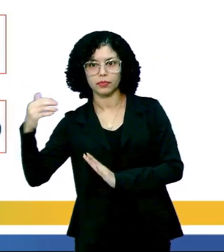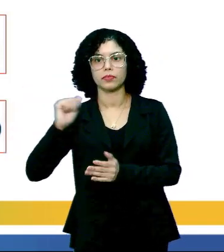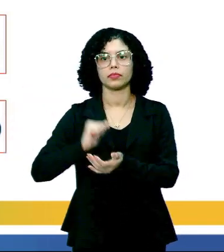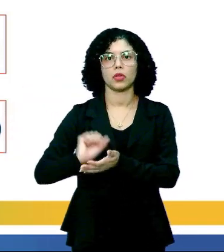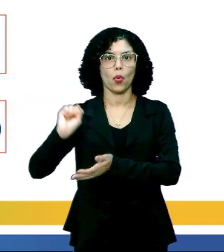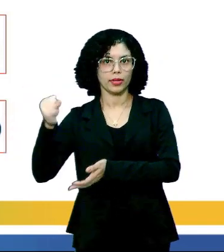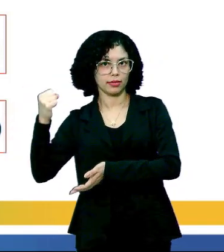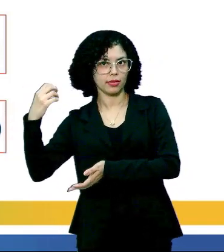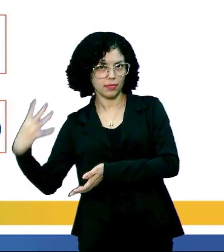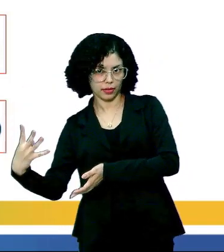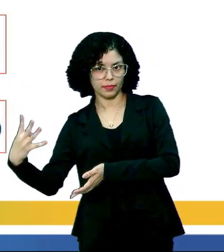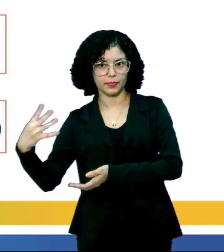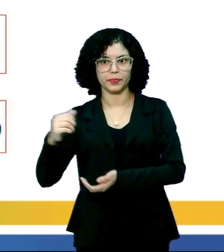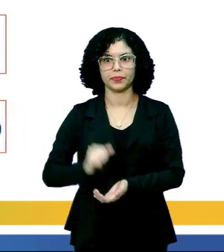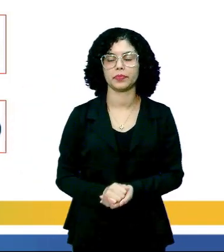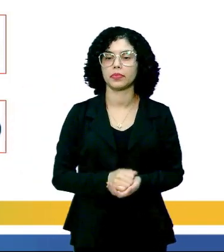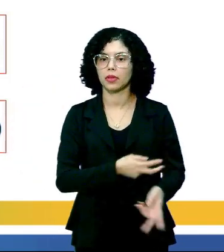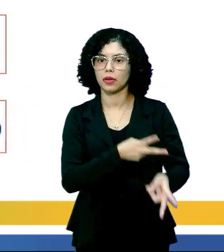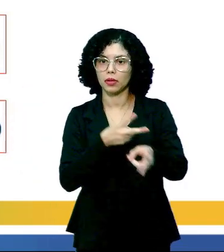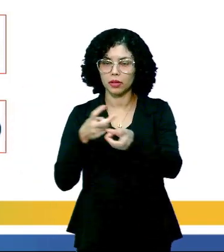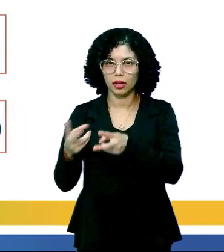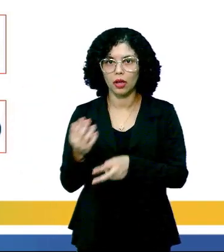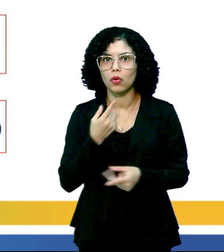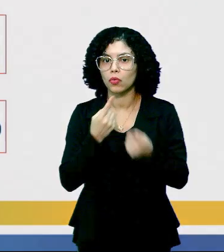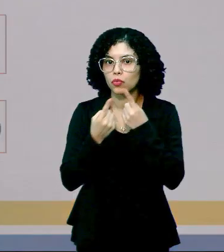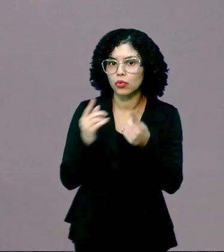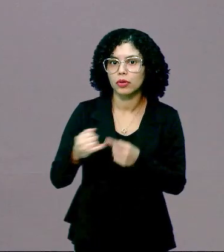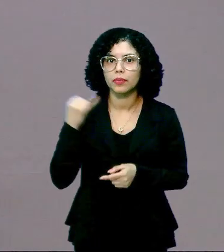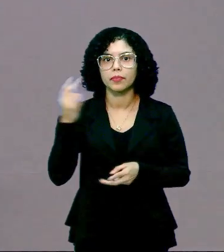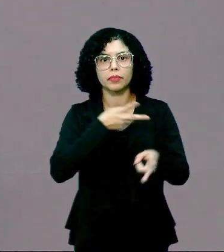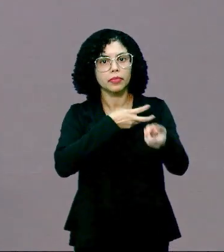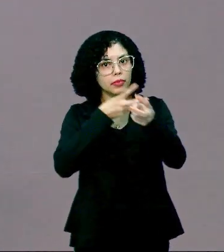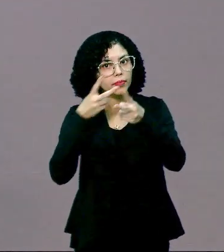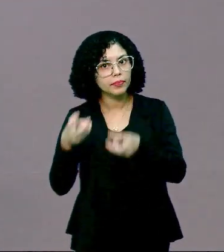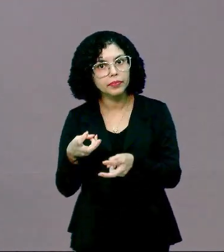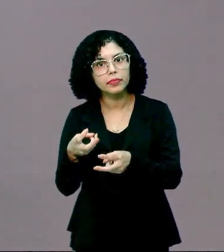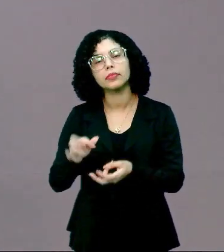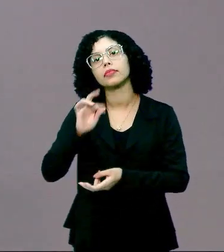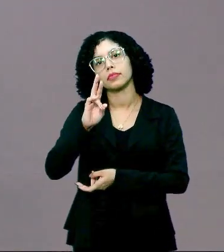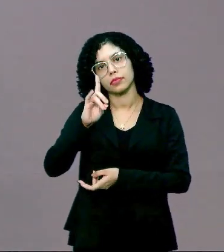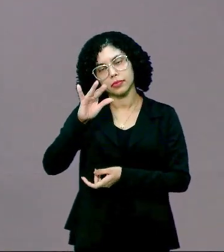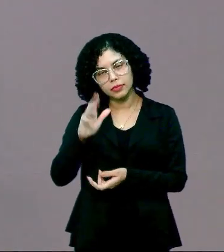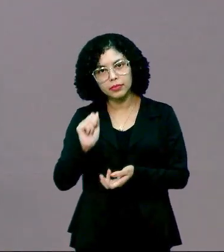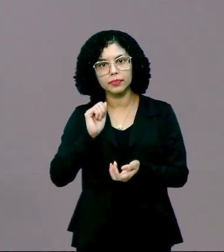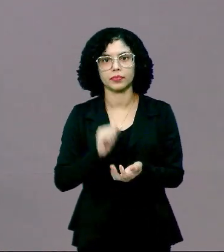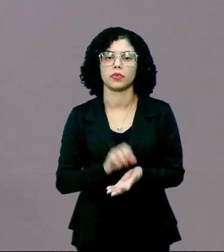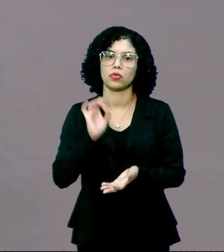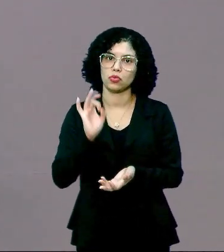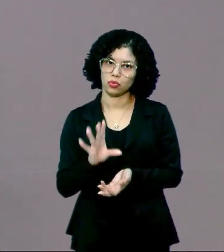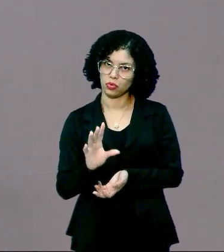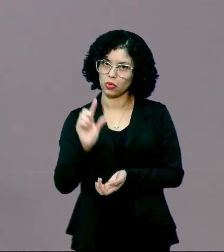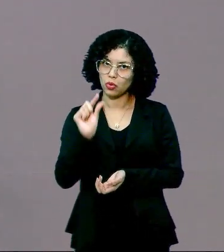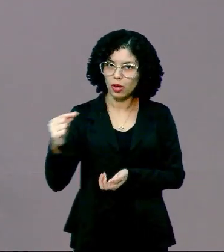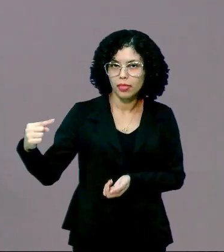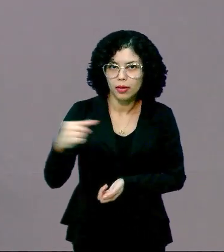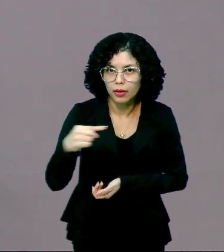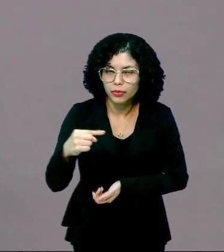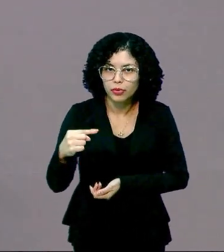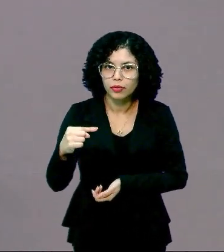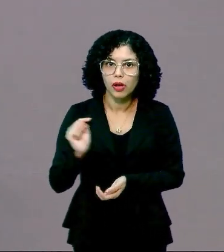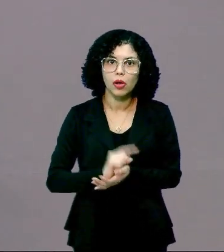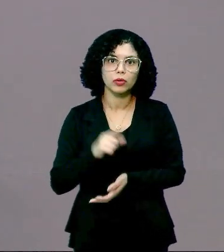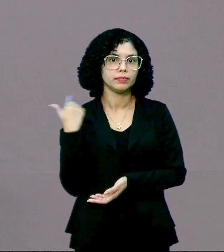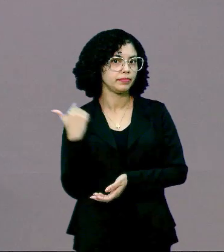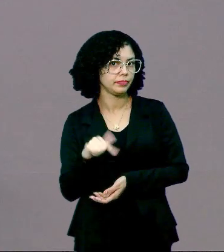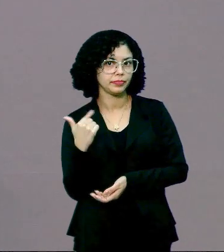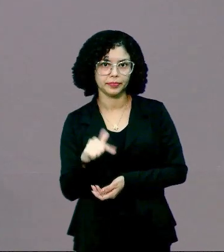214,84. Aí nós temos algo importante para conversar. Perceba que na radiação beta, por ser uma partícula negativa, nós